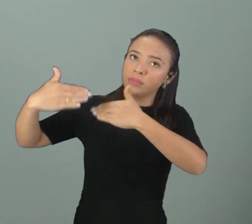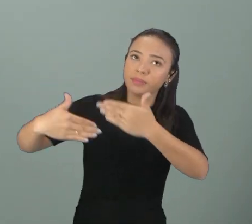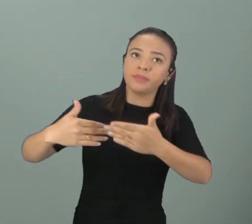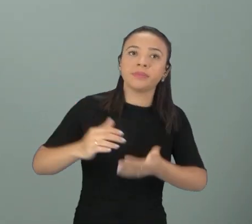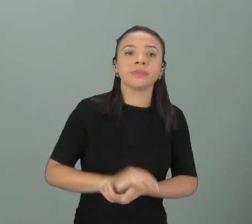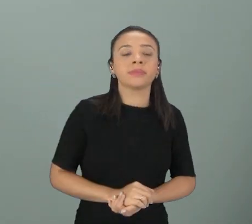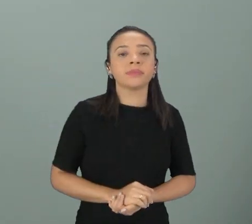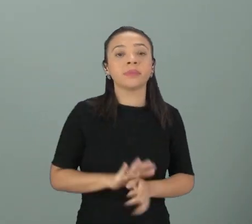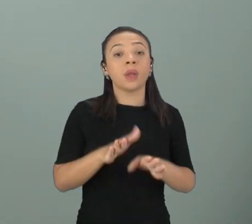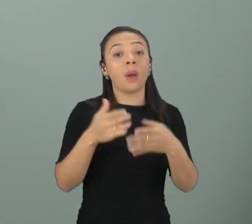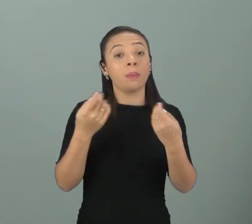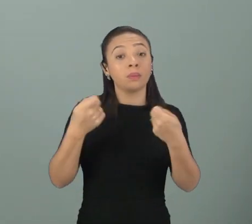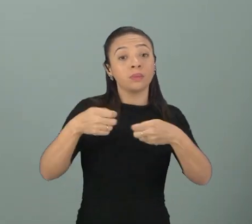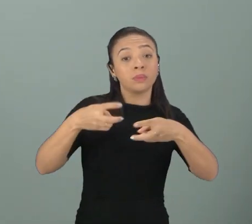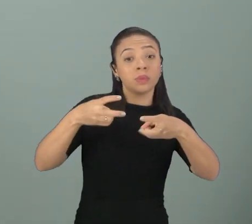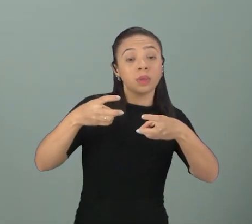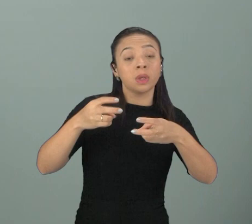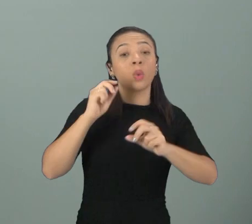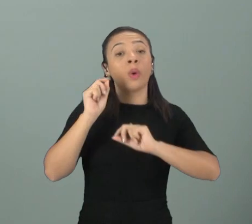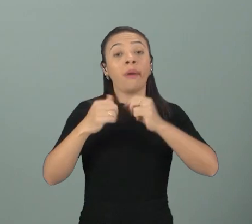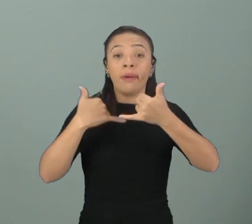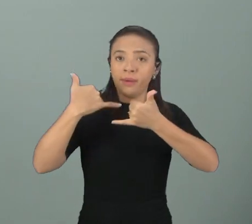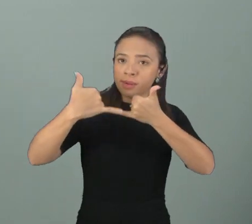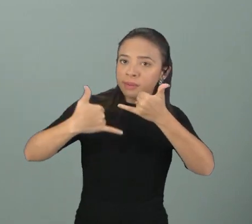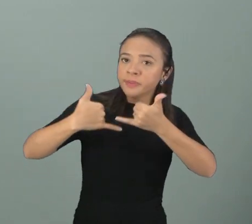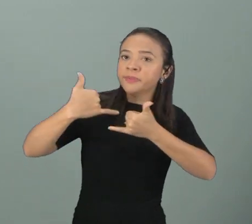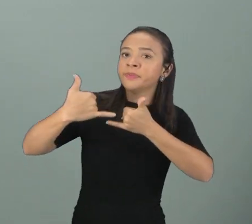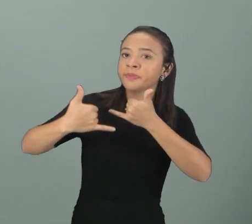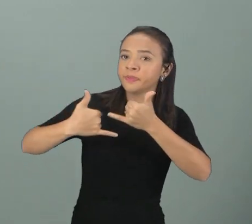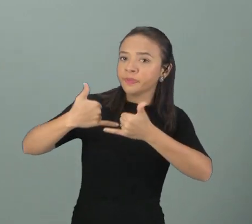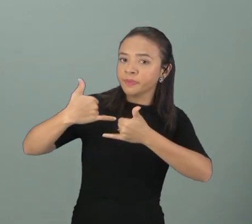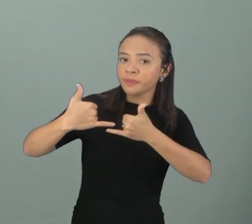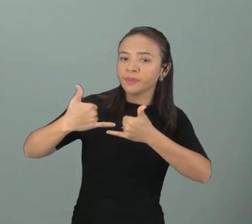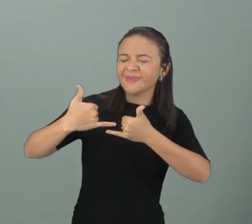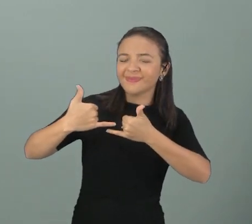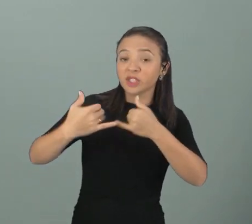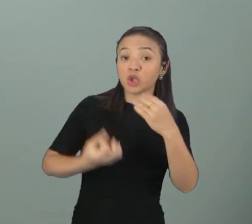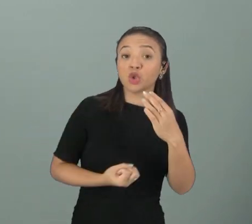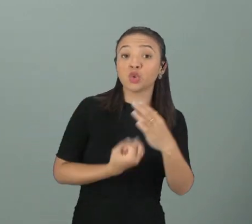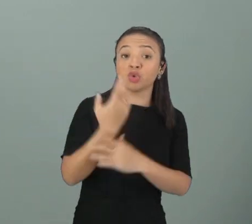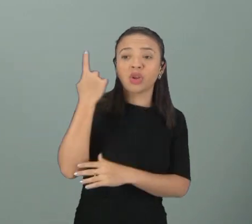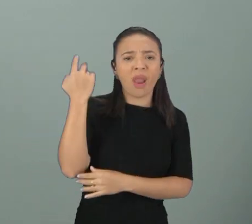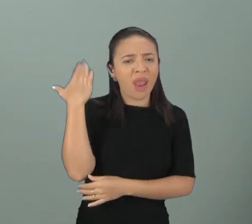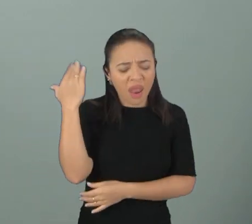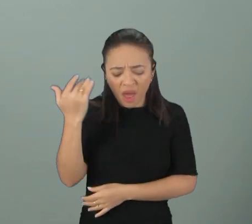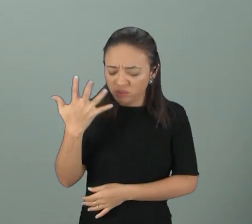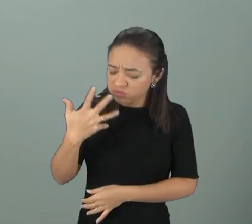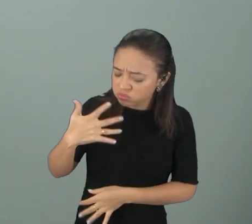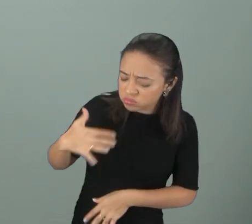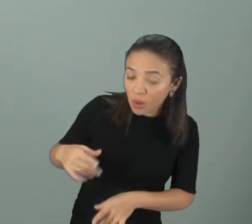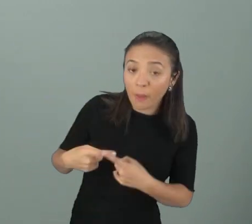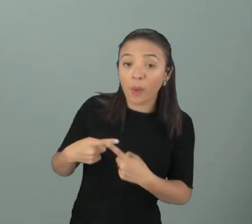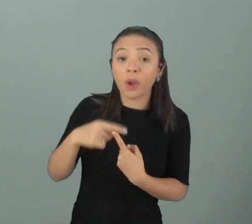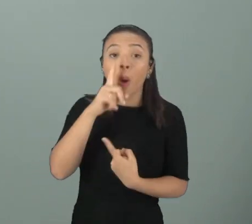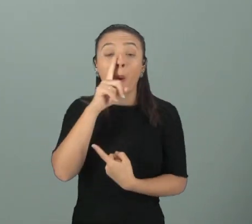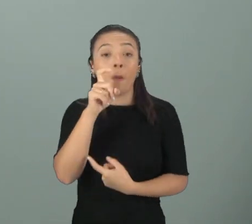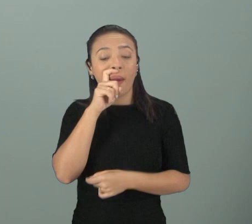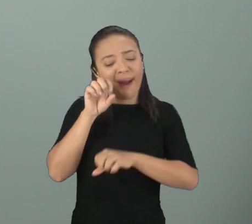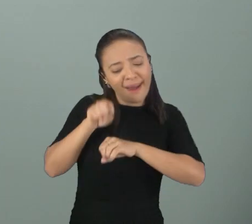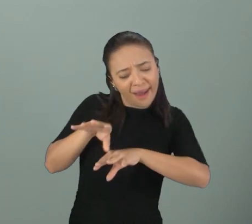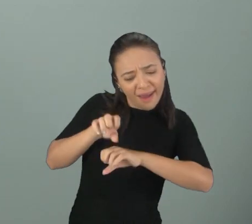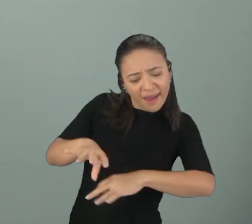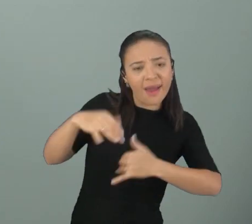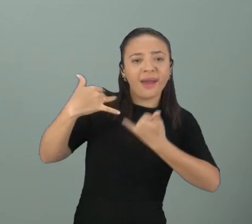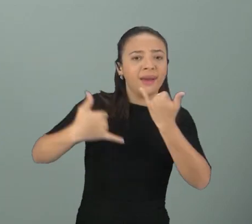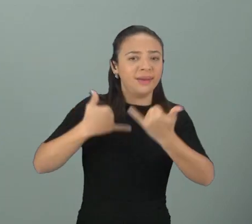que normalmente os jogos e brincadeiras, ele vem da nossa infância, né? Quando os nossos pais nos ensinam algumas